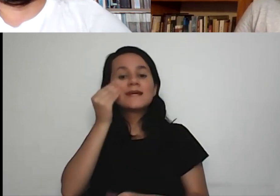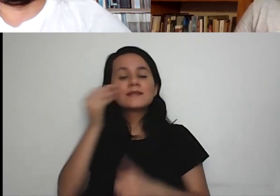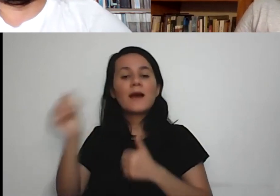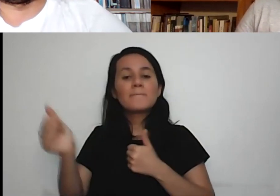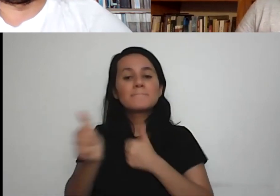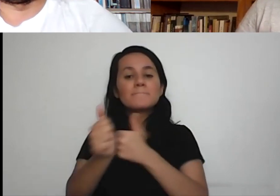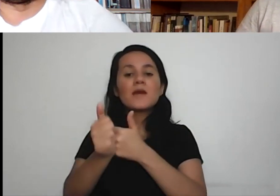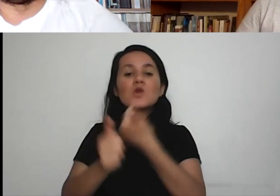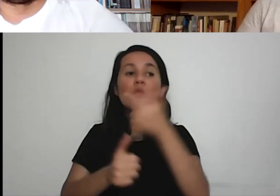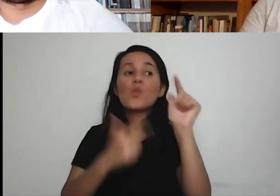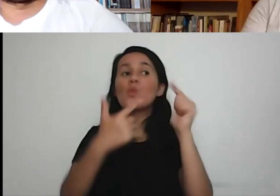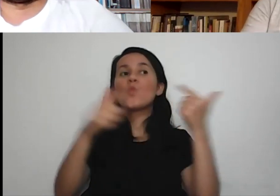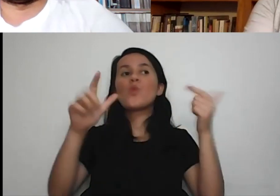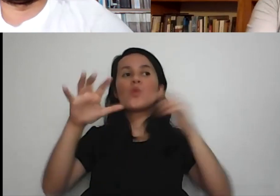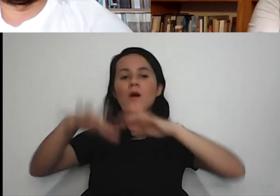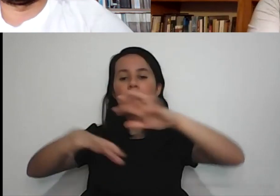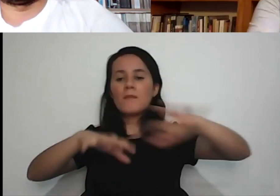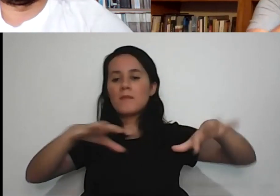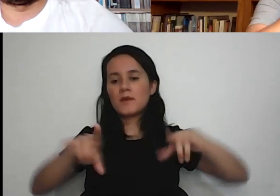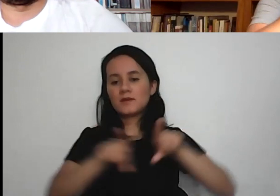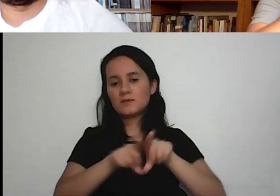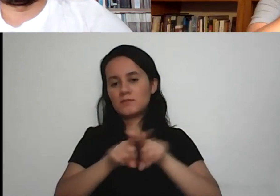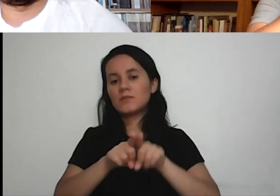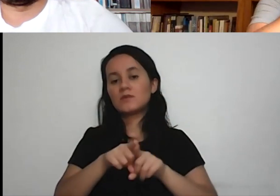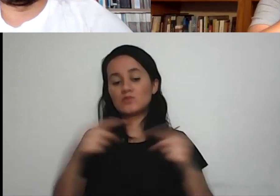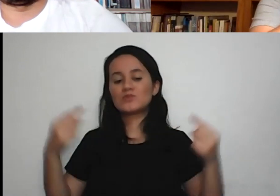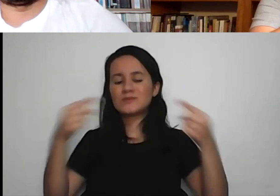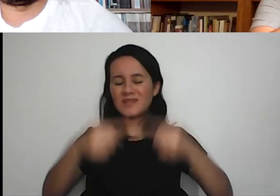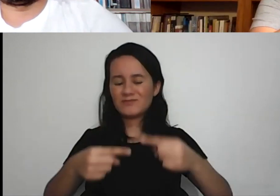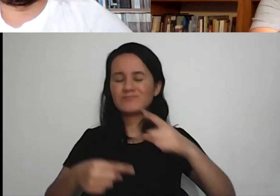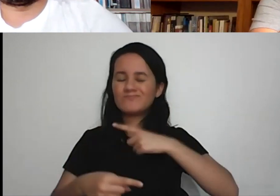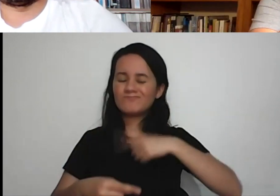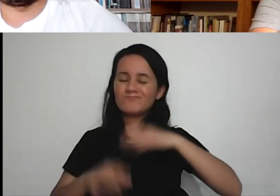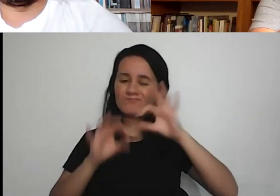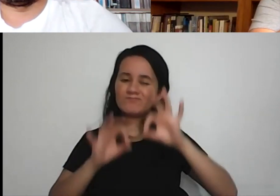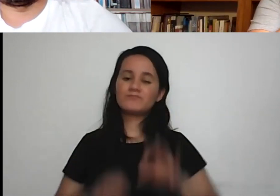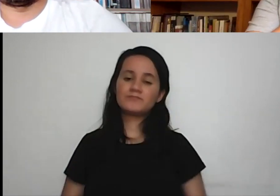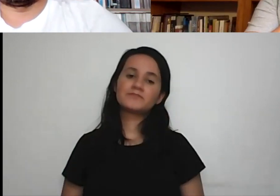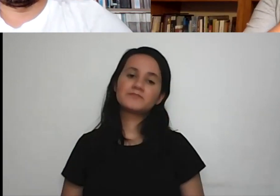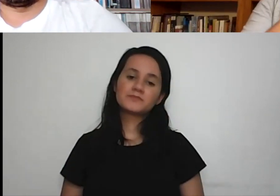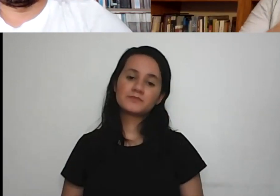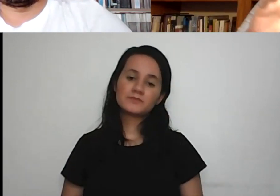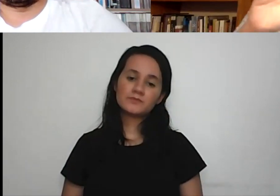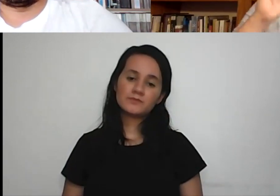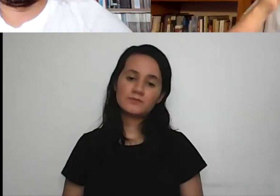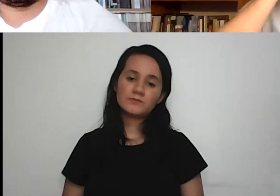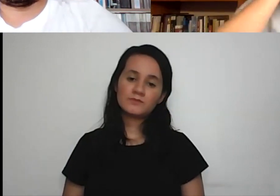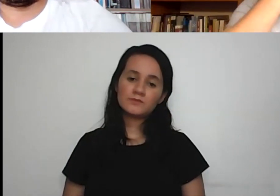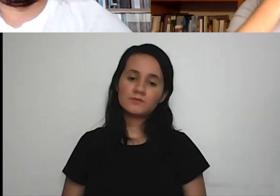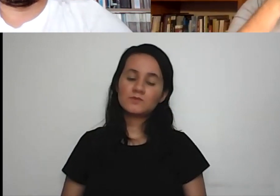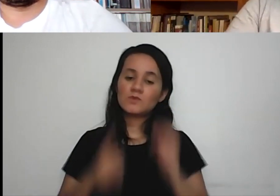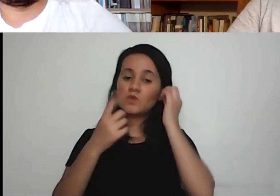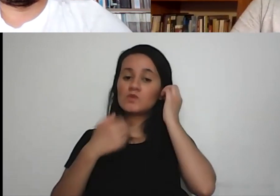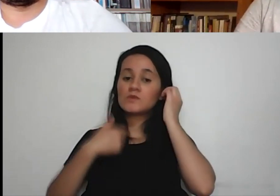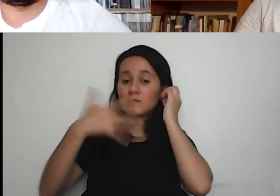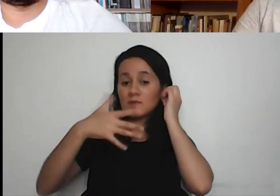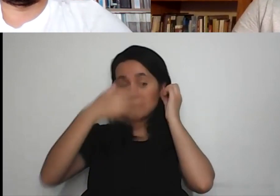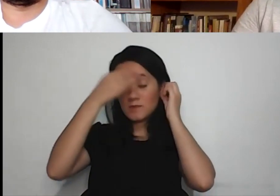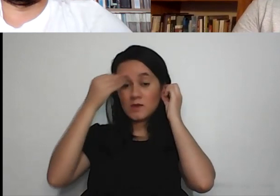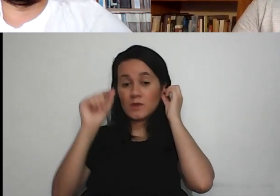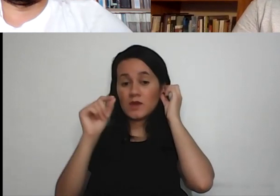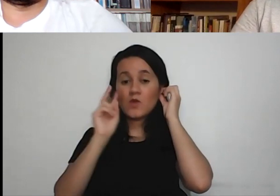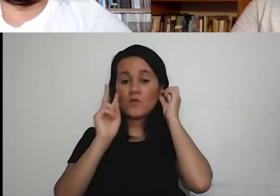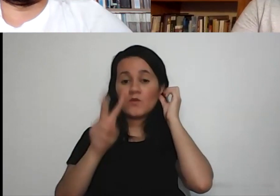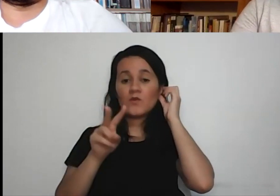outros espaços também, né? Acho que esse é o grande desafio. Né? Ir além das... Só um comentário que eu esqueci de falar, eu vi que